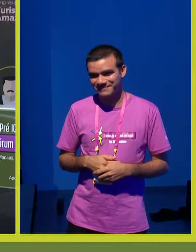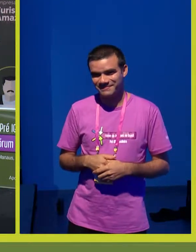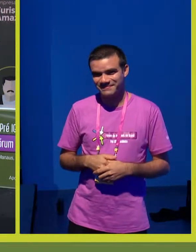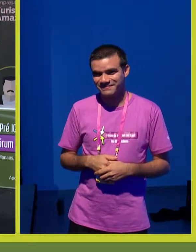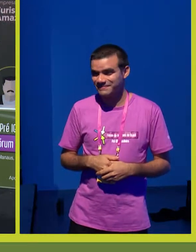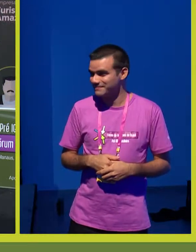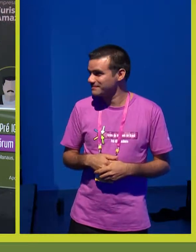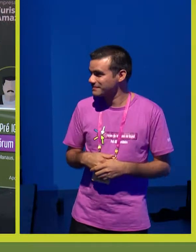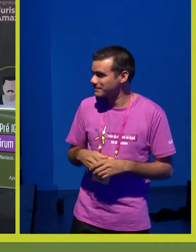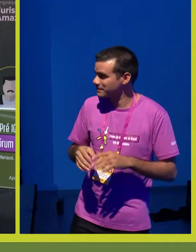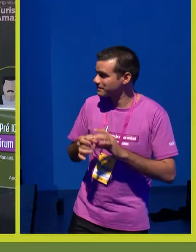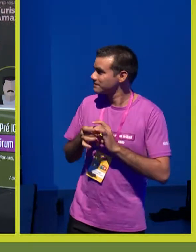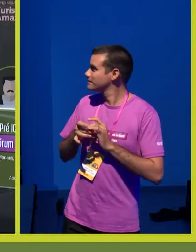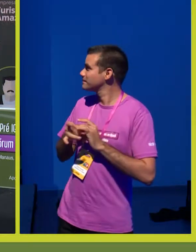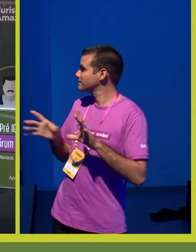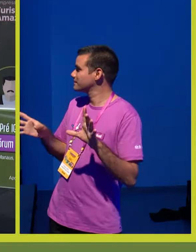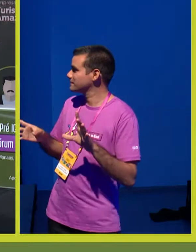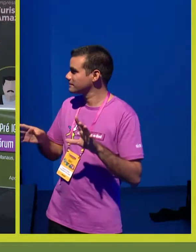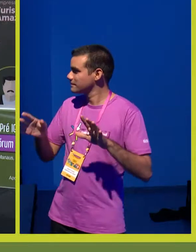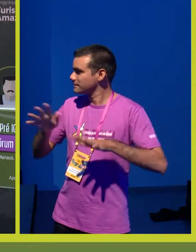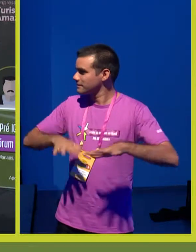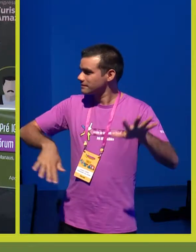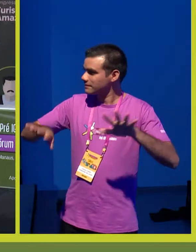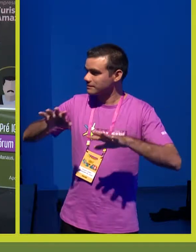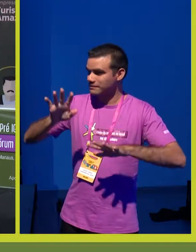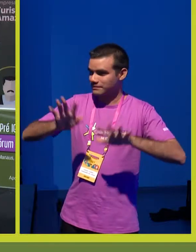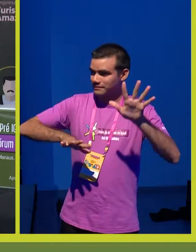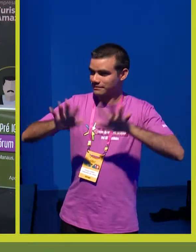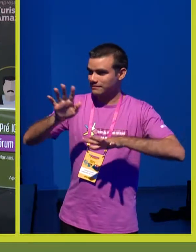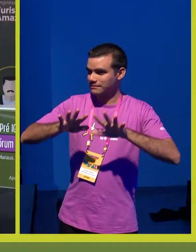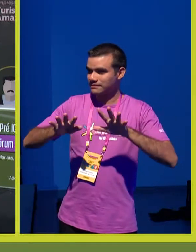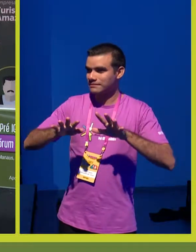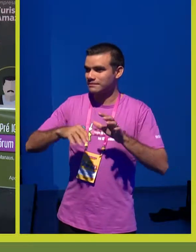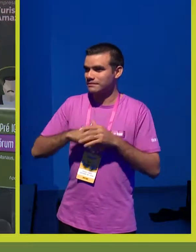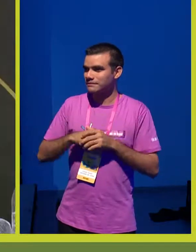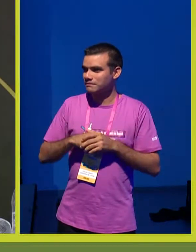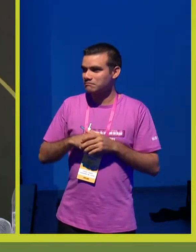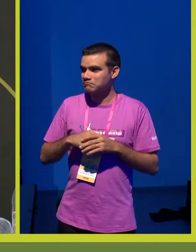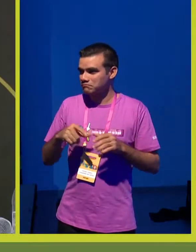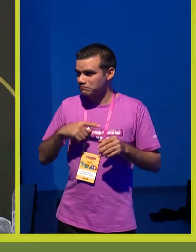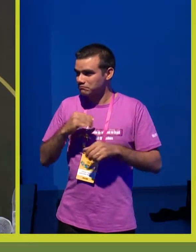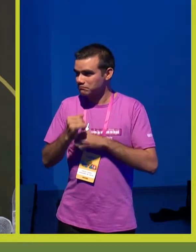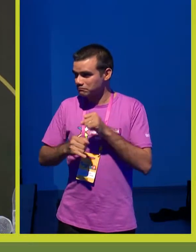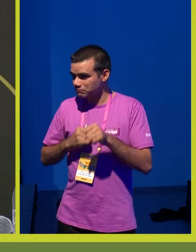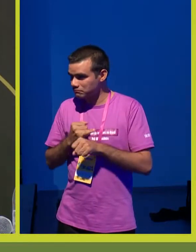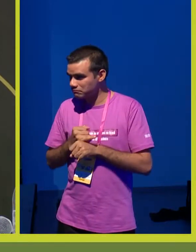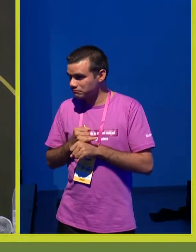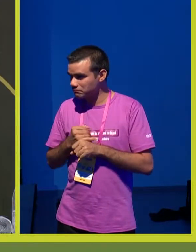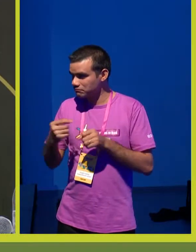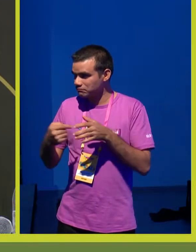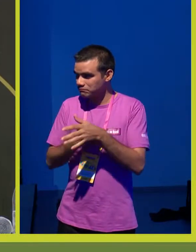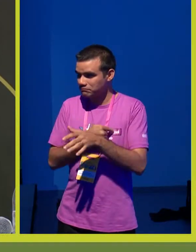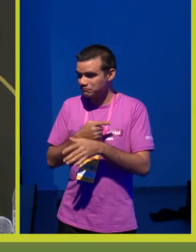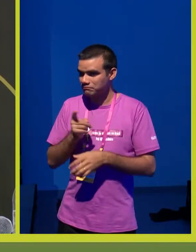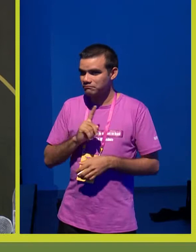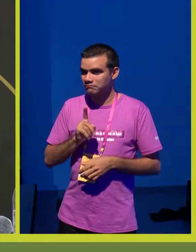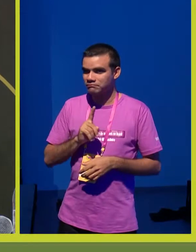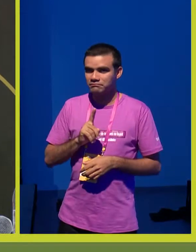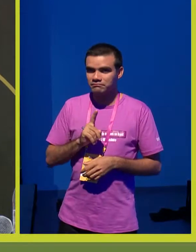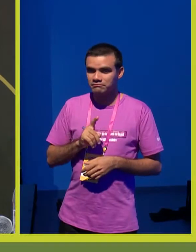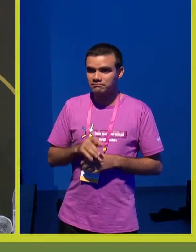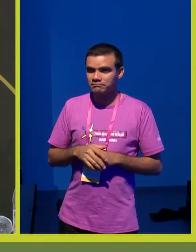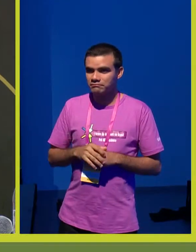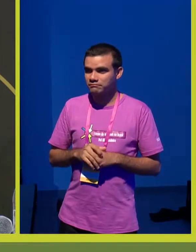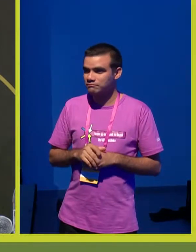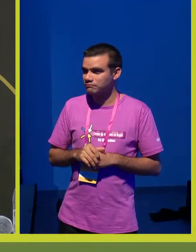participações do público a gente tem alguma participação online não remota não então